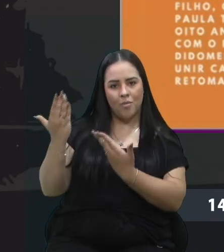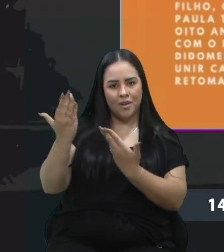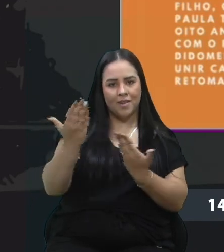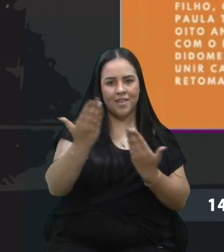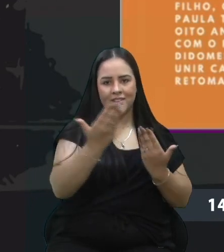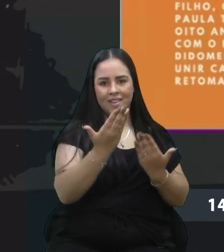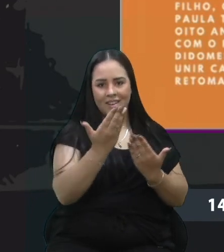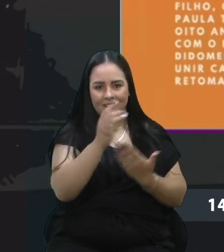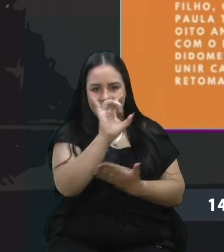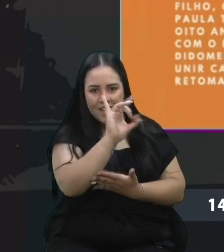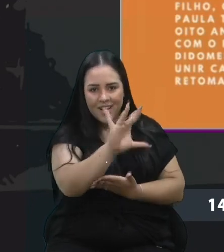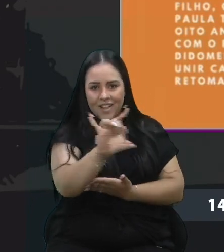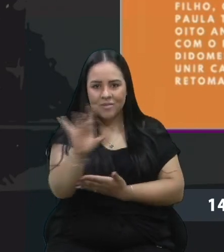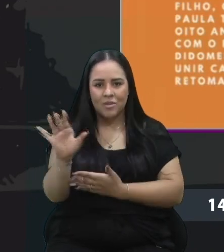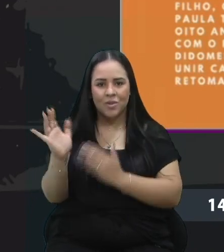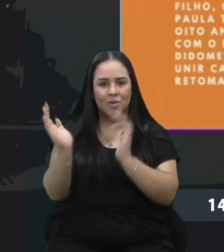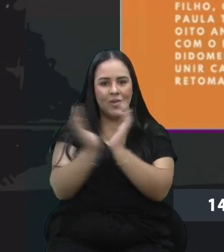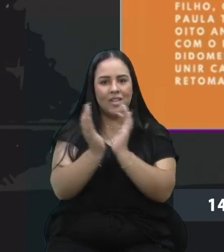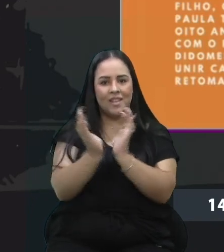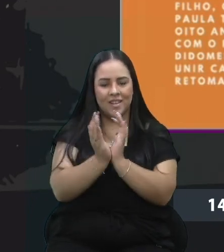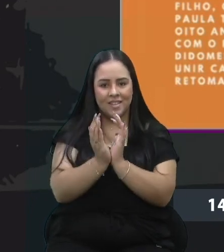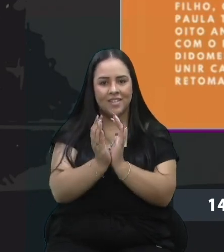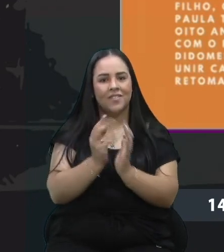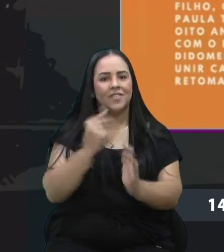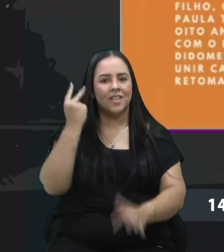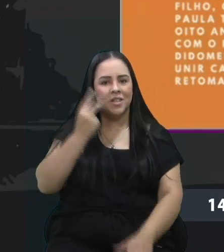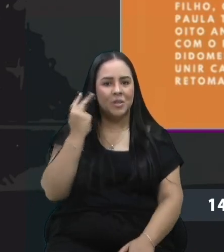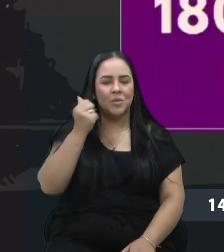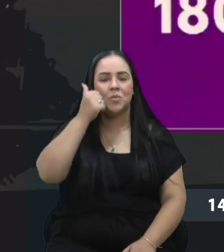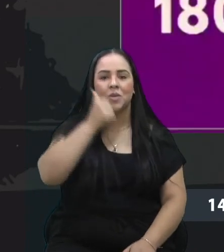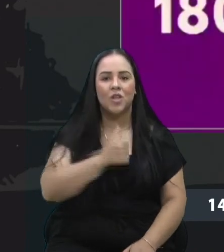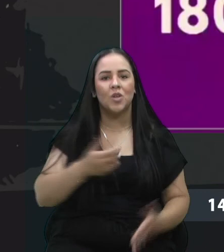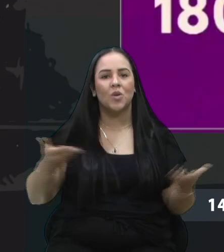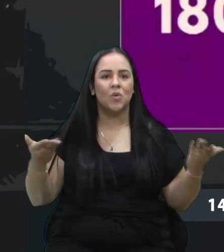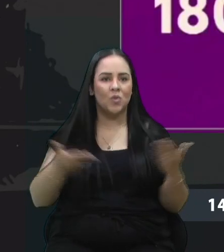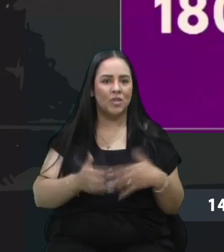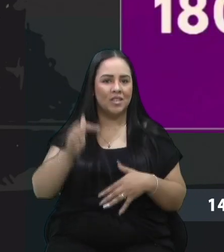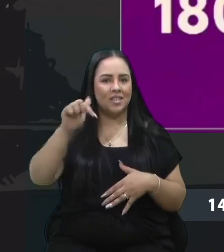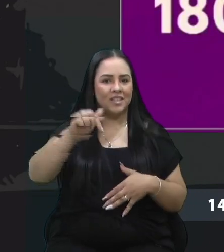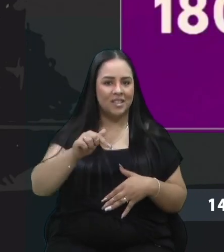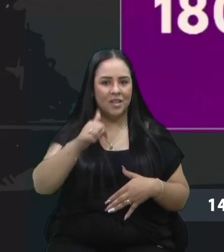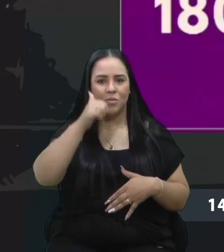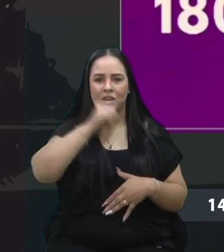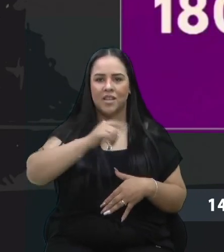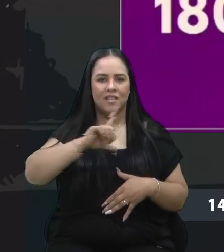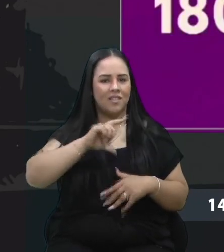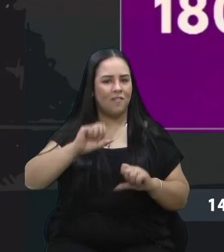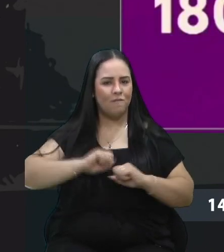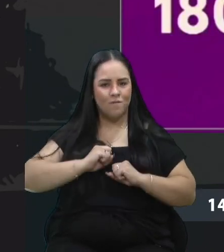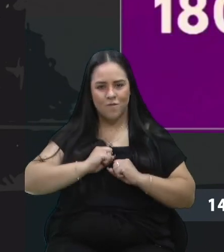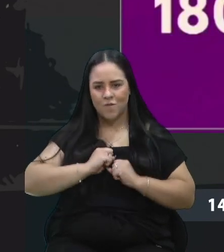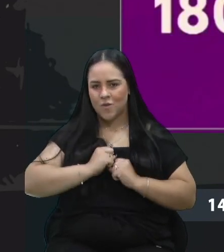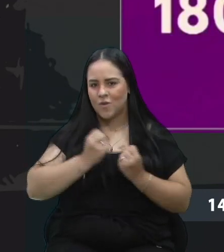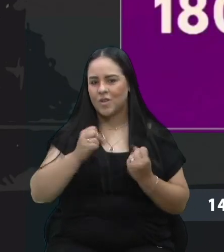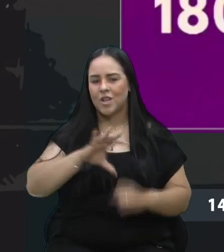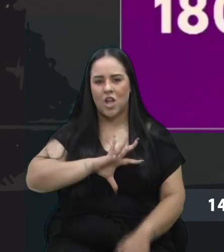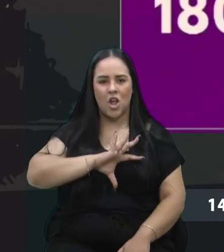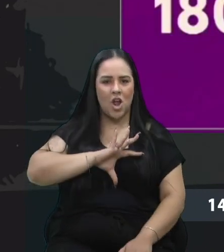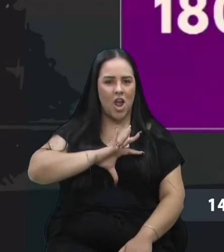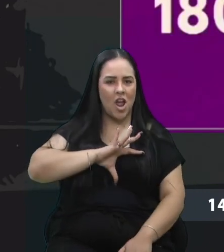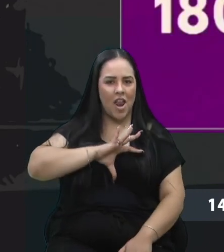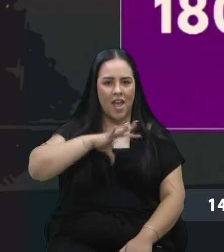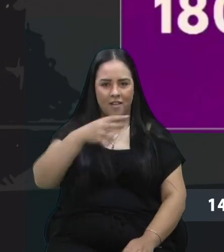colegas vereadoras que estão aqui nesta casa, mulheres que têm muita força, coragem,